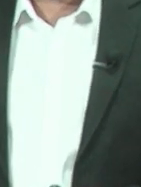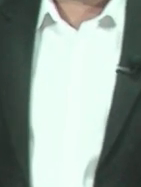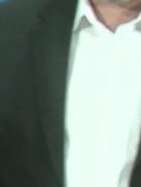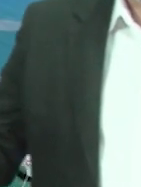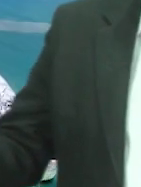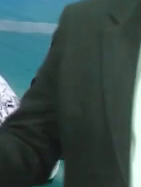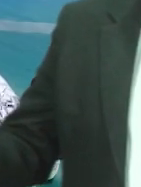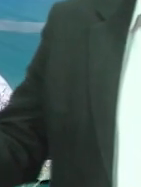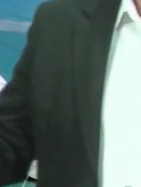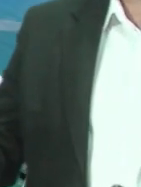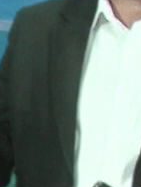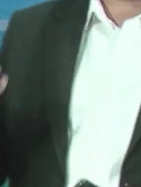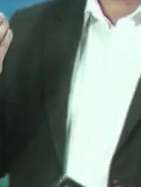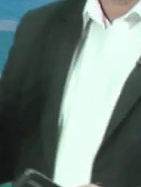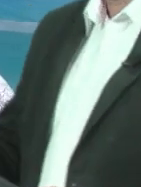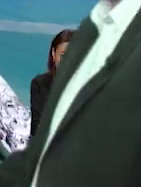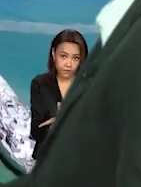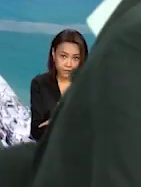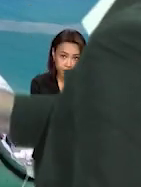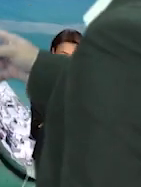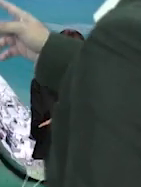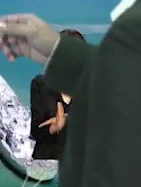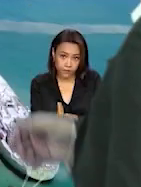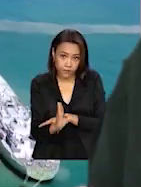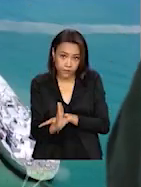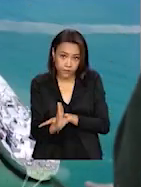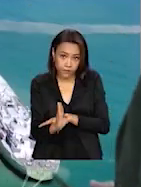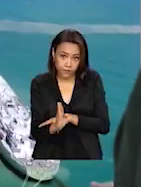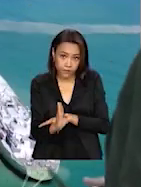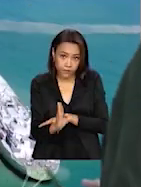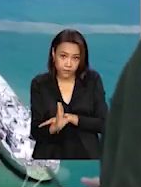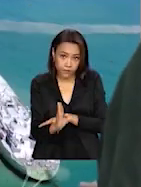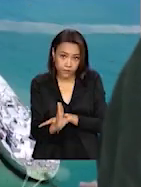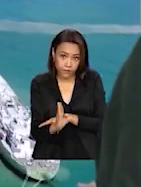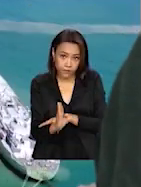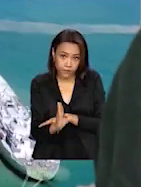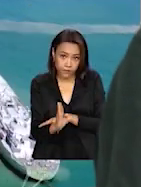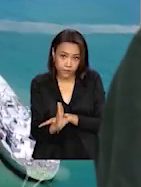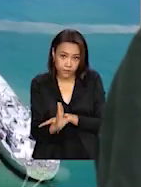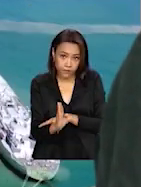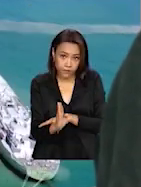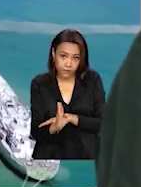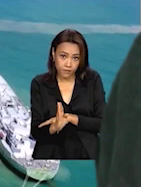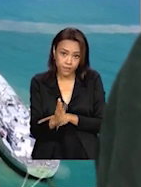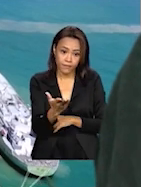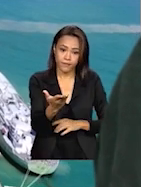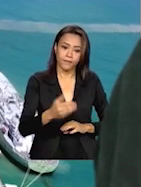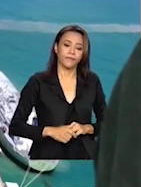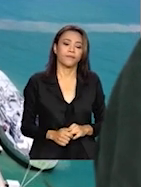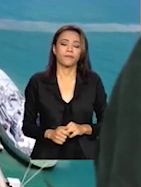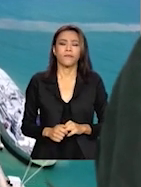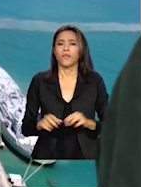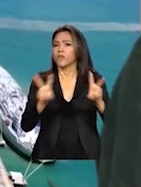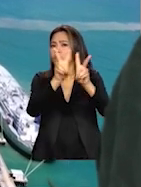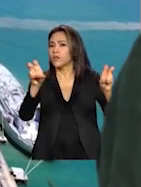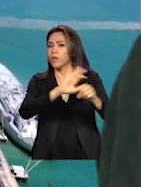no telão da Notícia bela imagem tá aqui no telão da Notícia vamos acompanhar então aqui no j.r 23 A